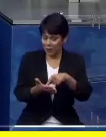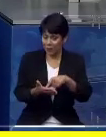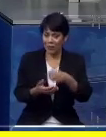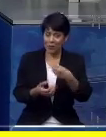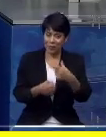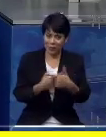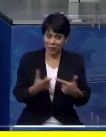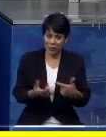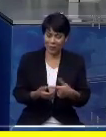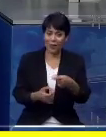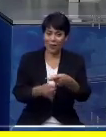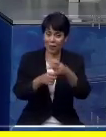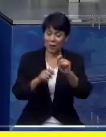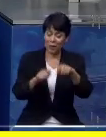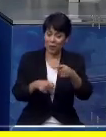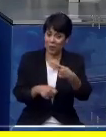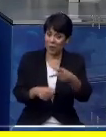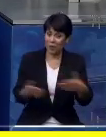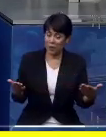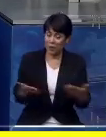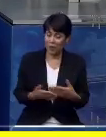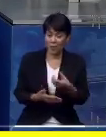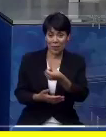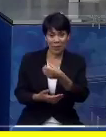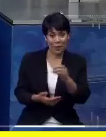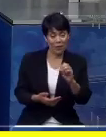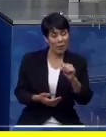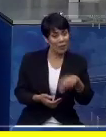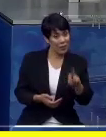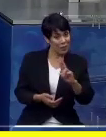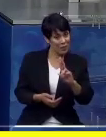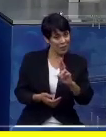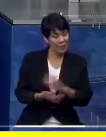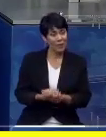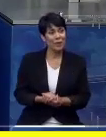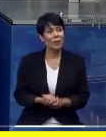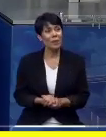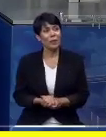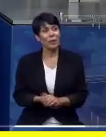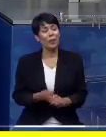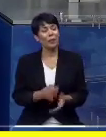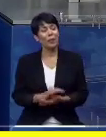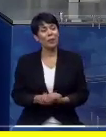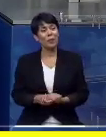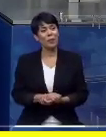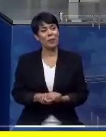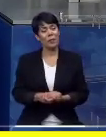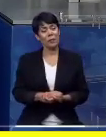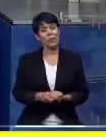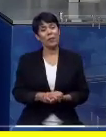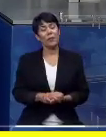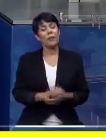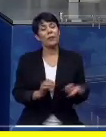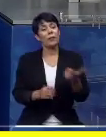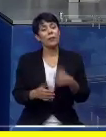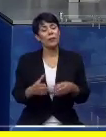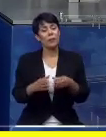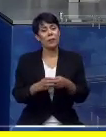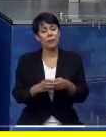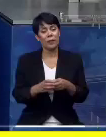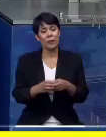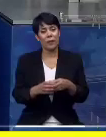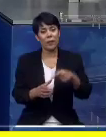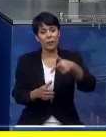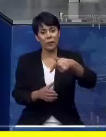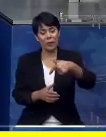sorte. Este prêmio pode sair para você hoje, hein? R$ 600 mil é o valor estimado na Time Mania hoje. Bola laranja,